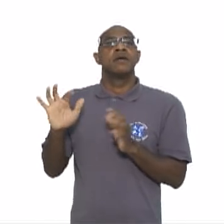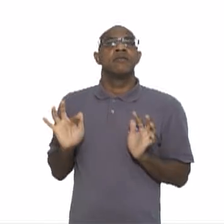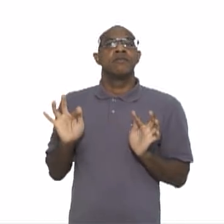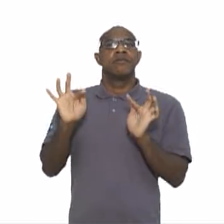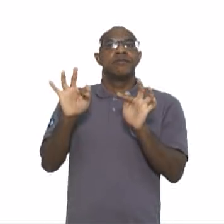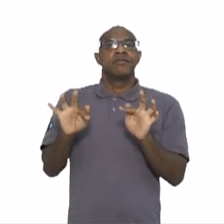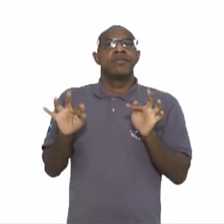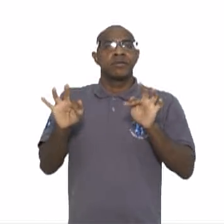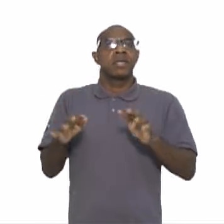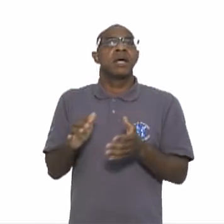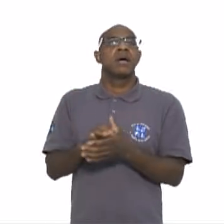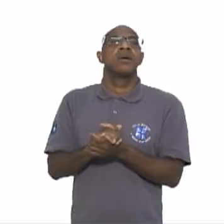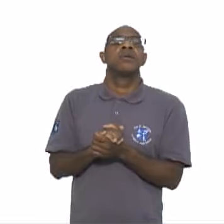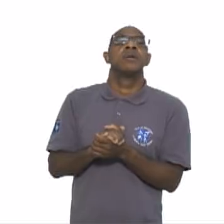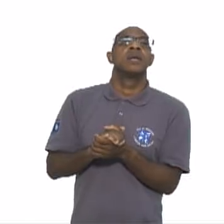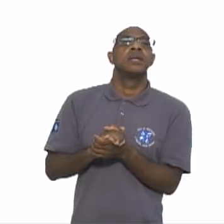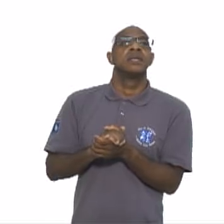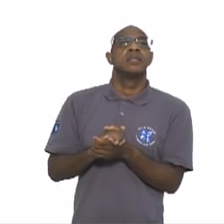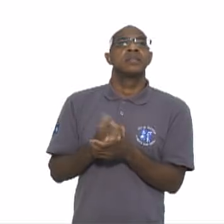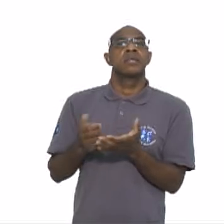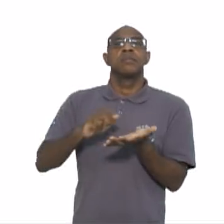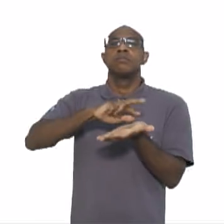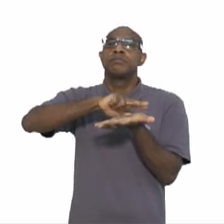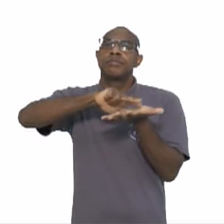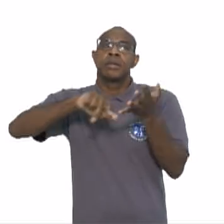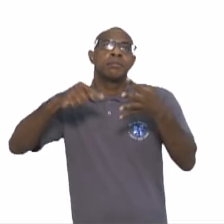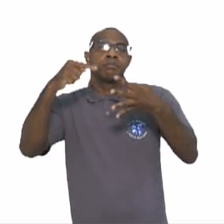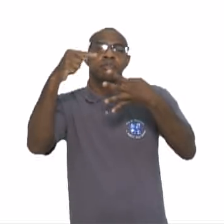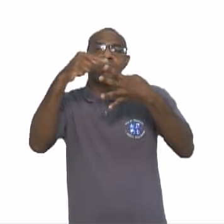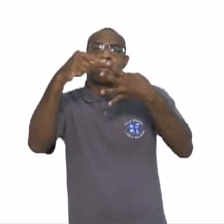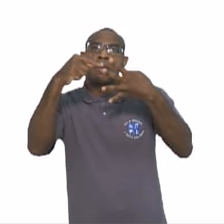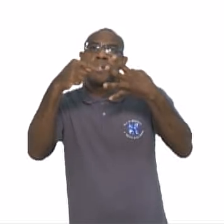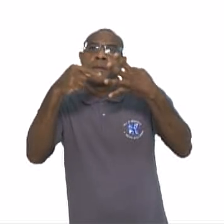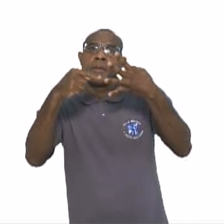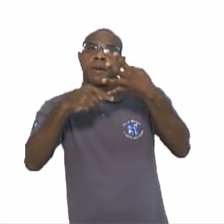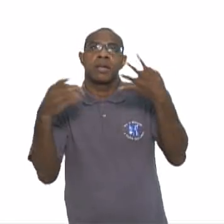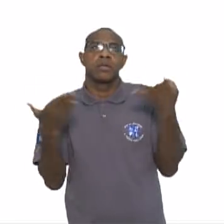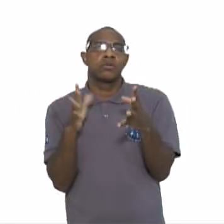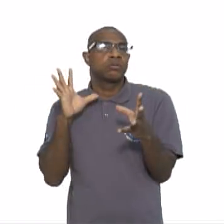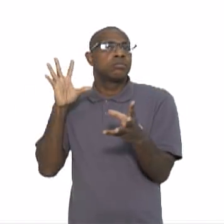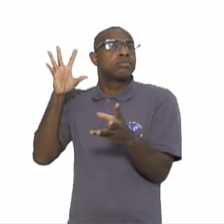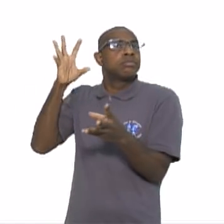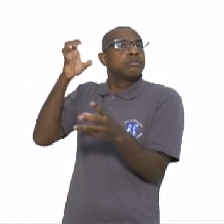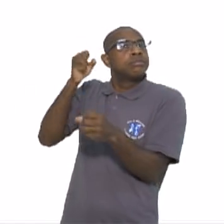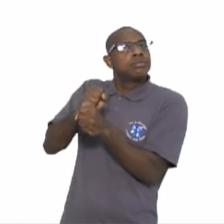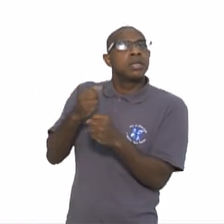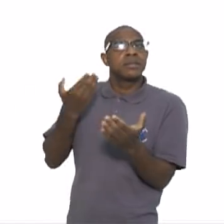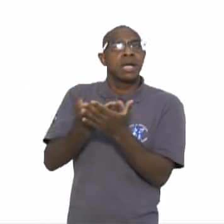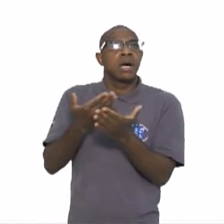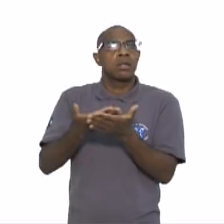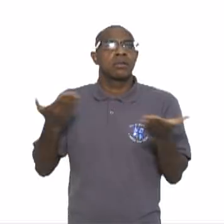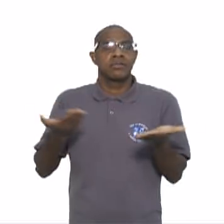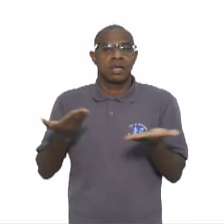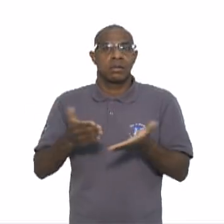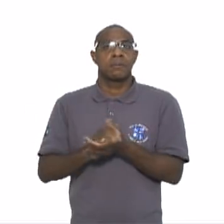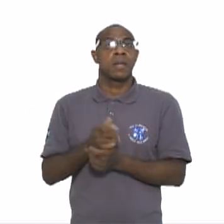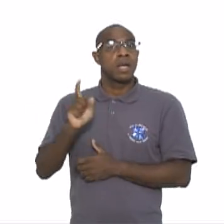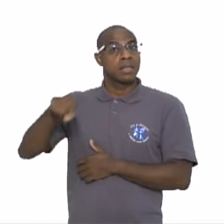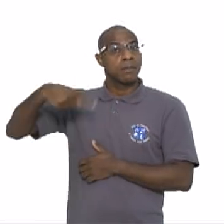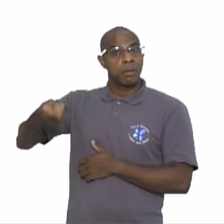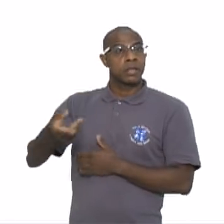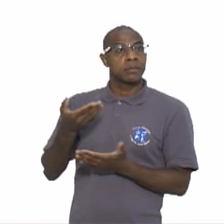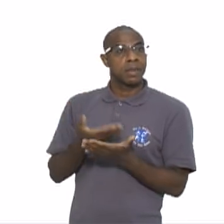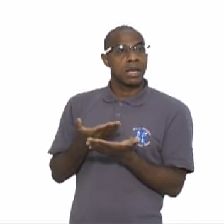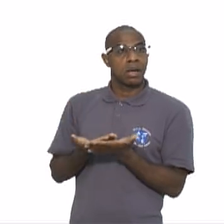com a igreja darão as bases de uma sociedade religiosa e teocêntrica. Na próxima aula,